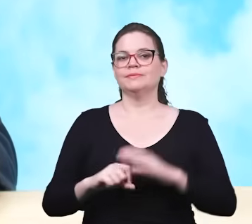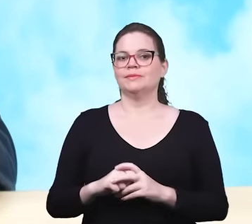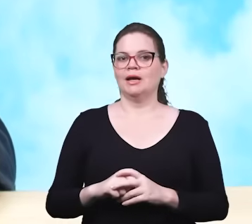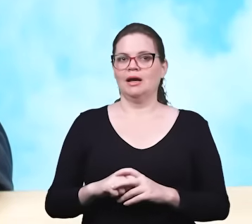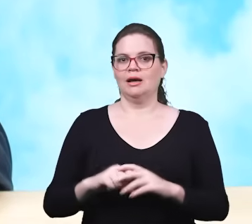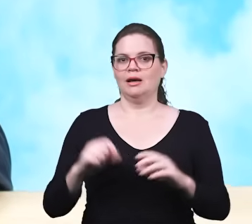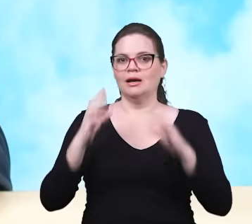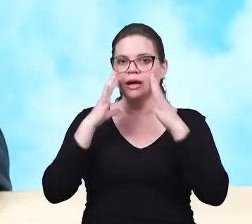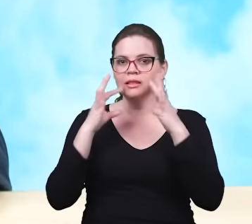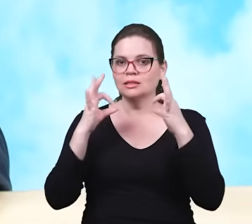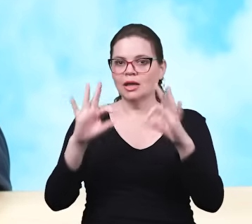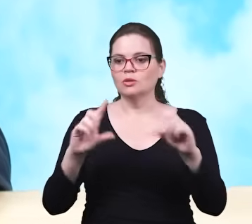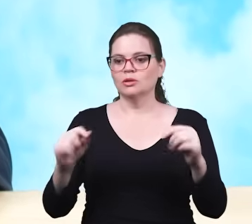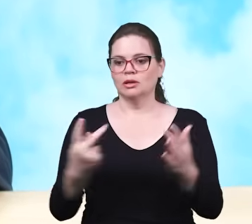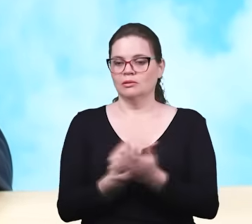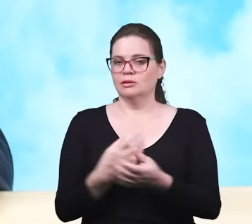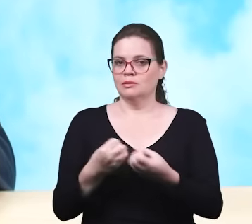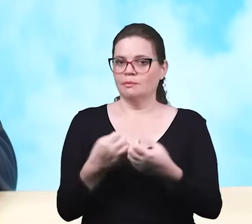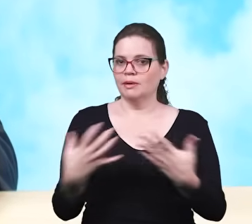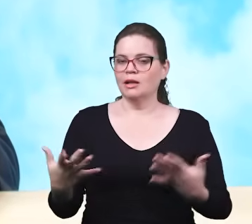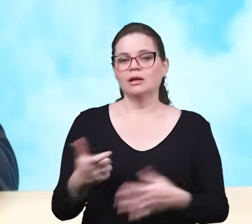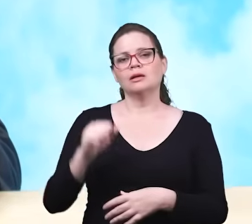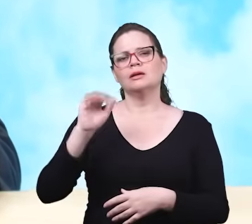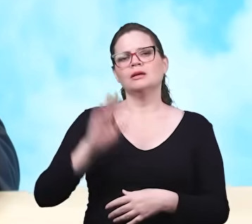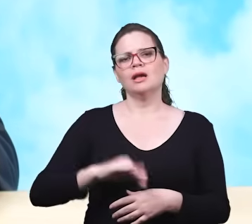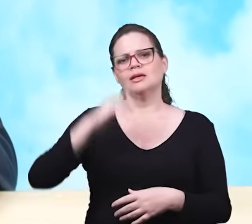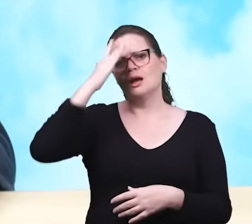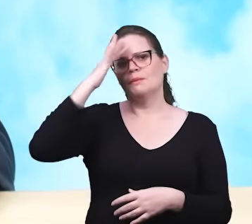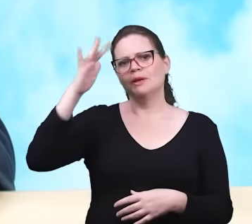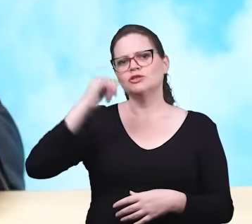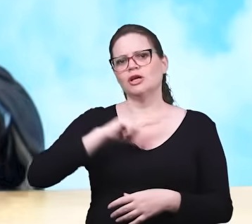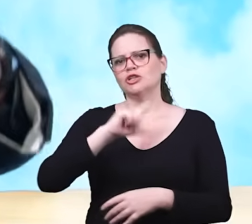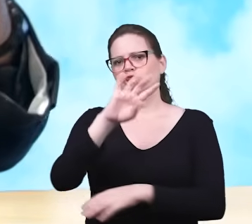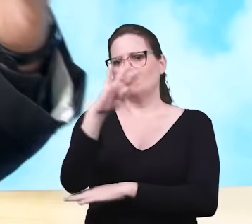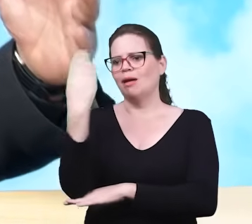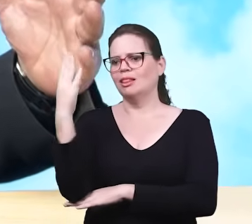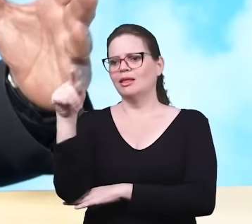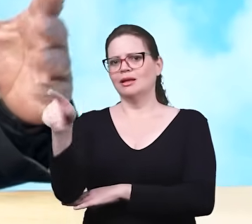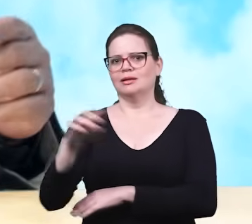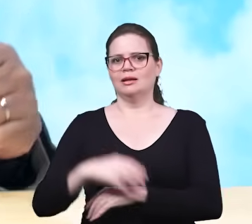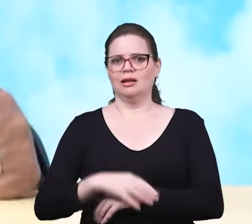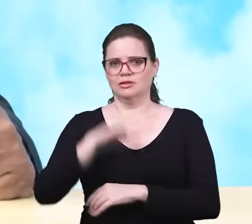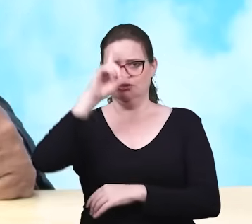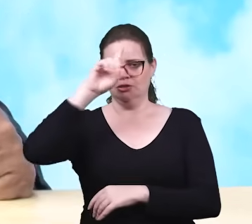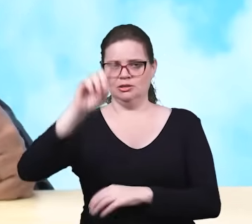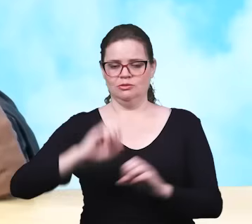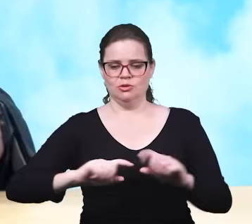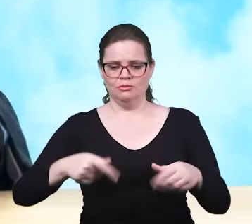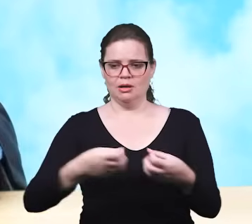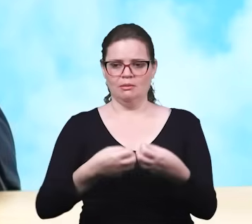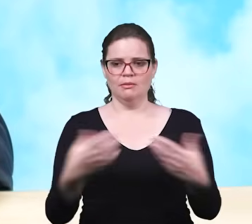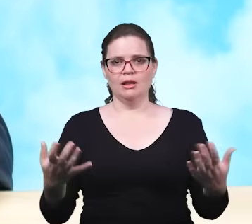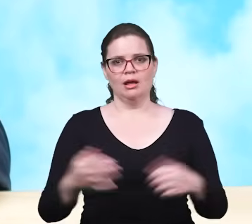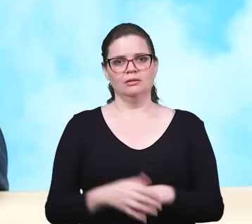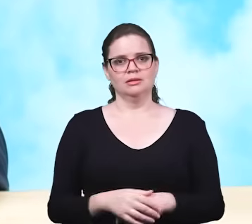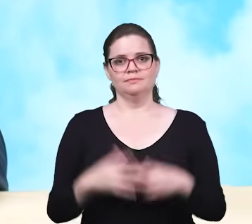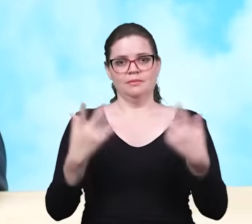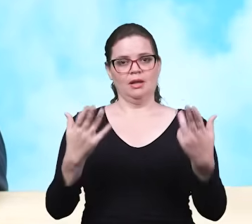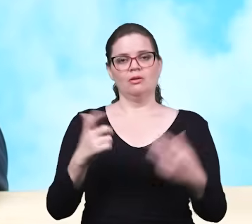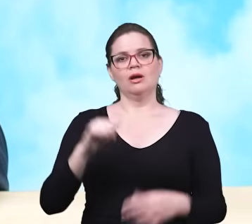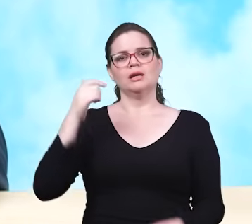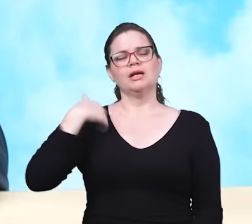tinha o lenho? Quem ia imaginar que Deus ia enviar o seu